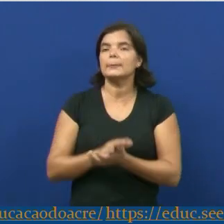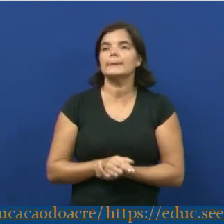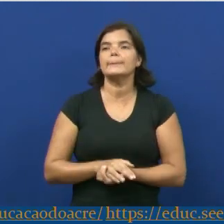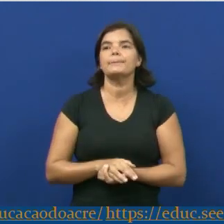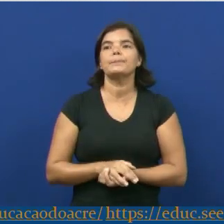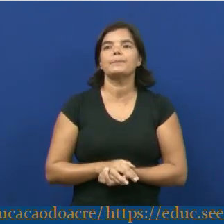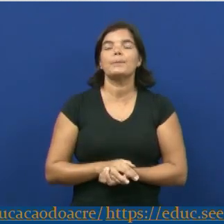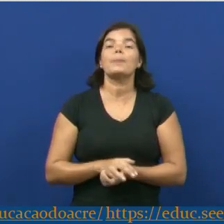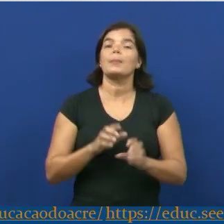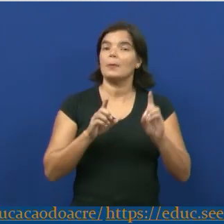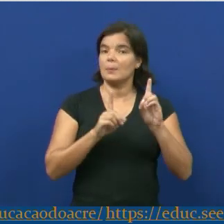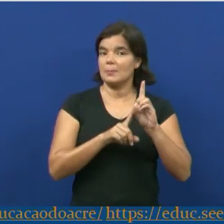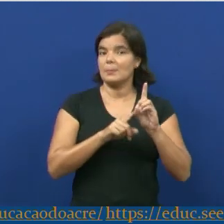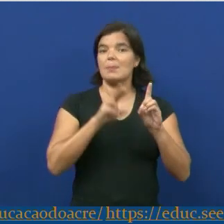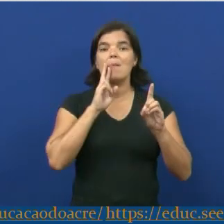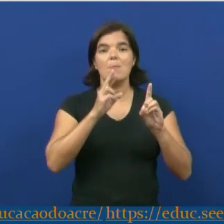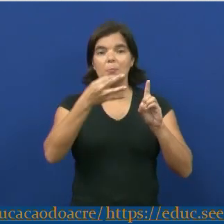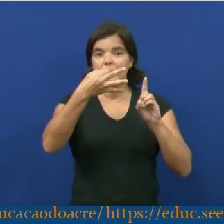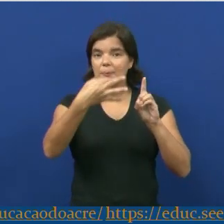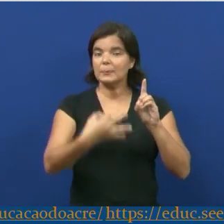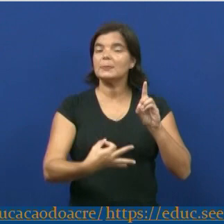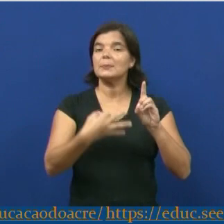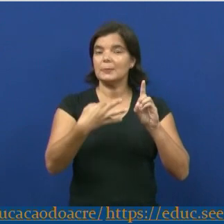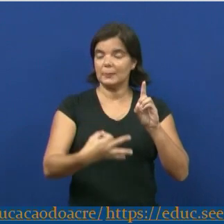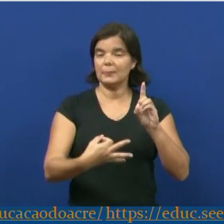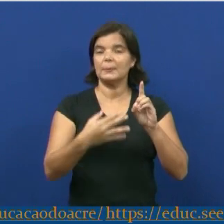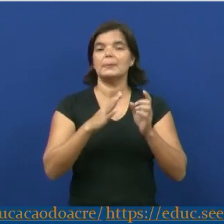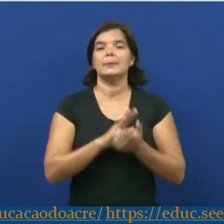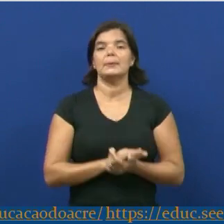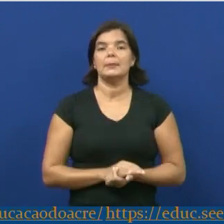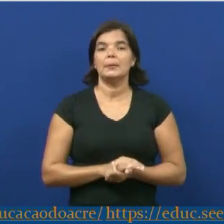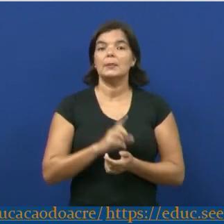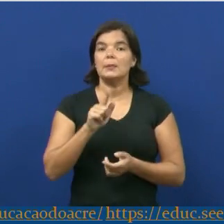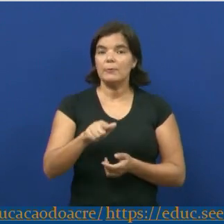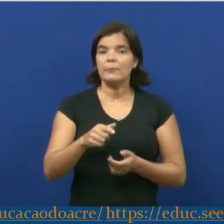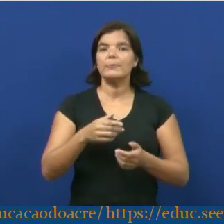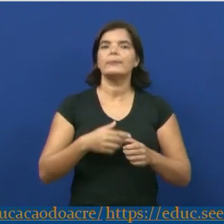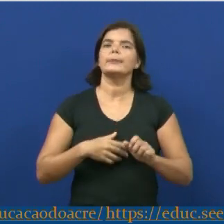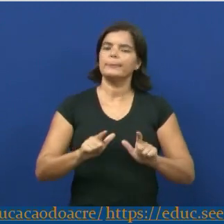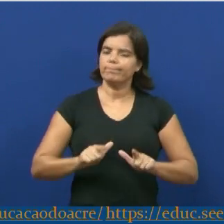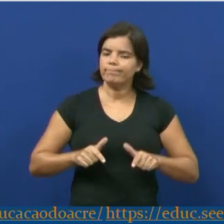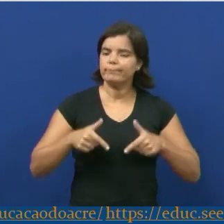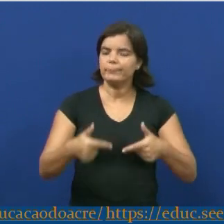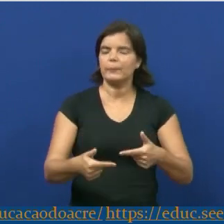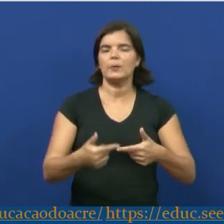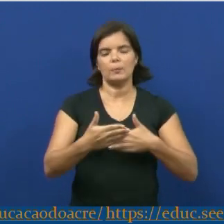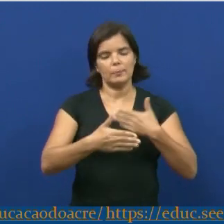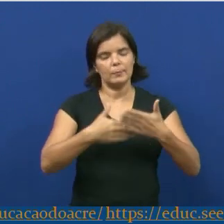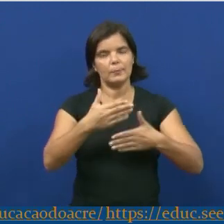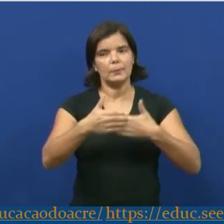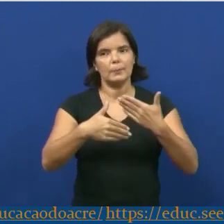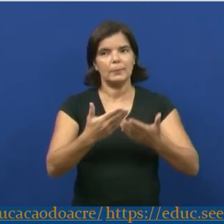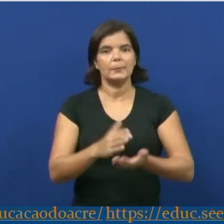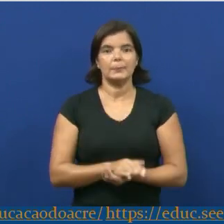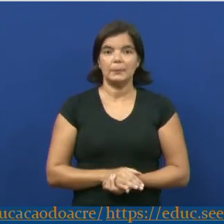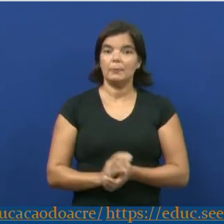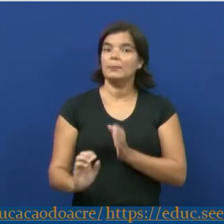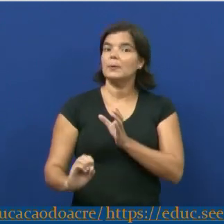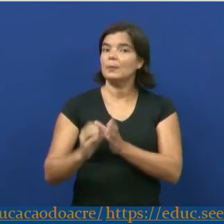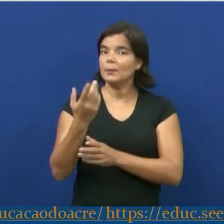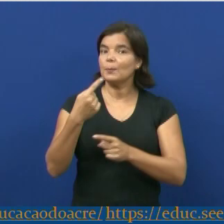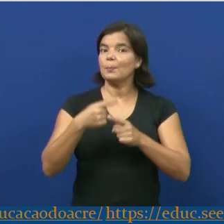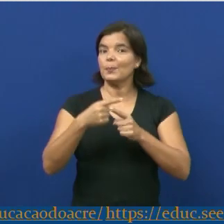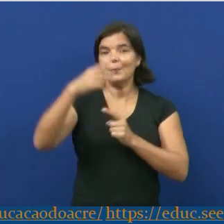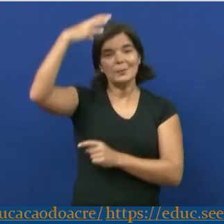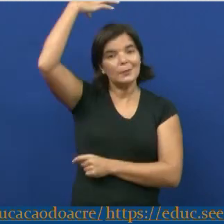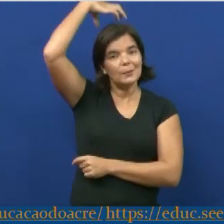Sim, gente, a soberania do parlamento, lá na letra D, que foi defendida durante todo esse processo, vai acontecer porque